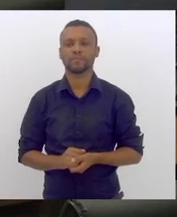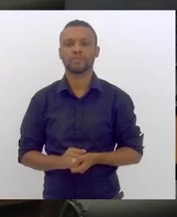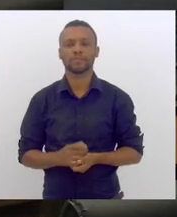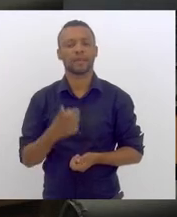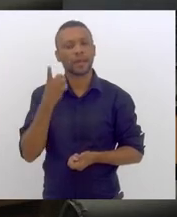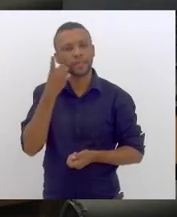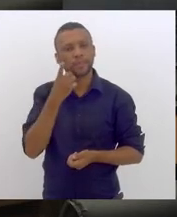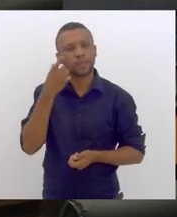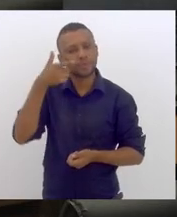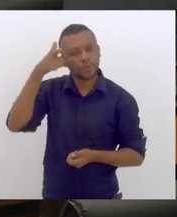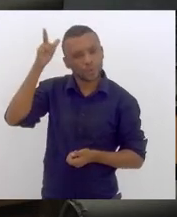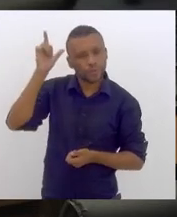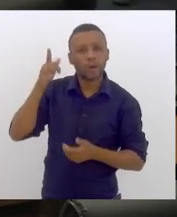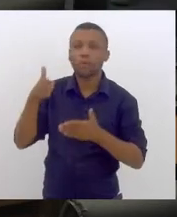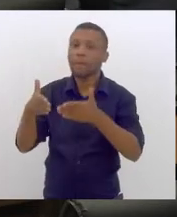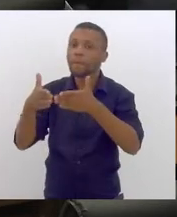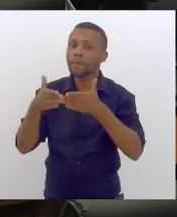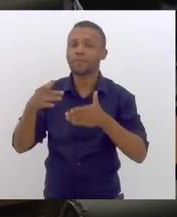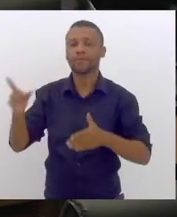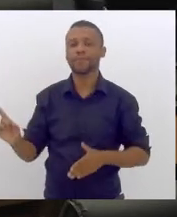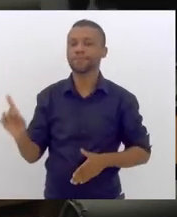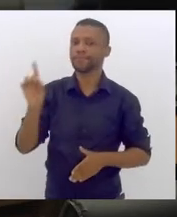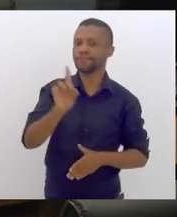Deputado Luiz Paulo, por favor.